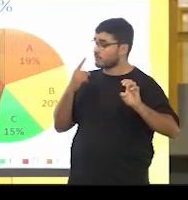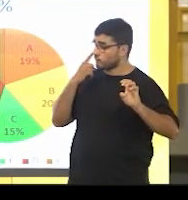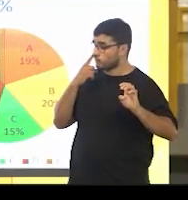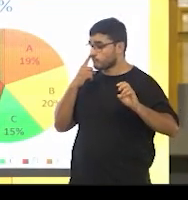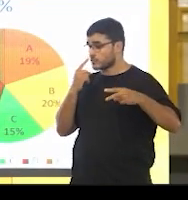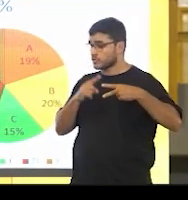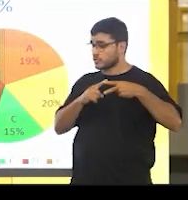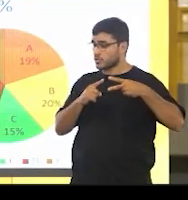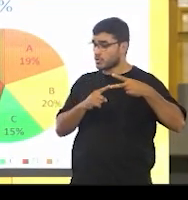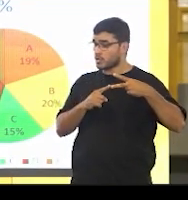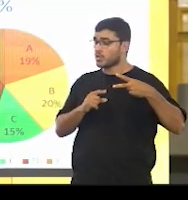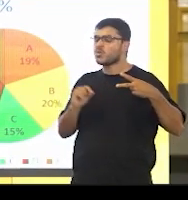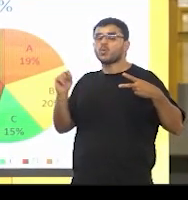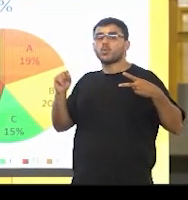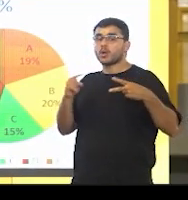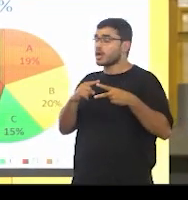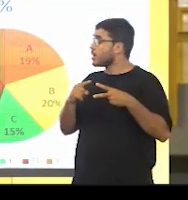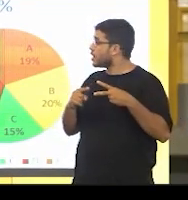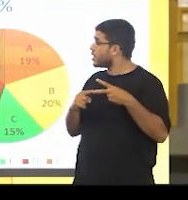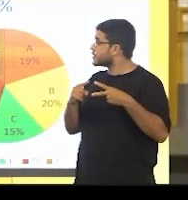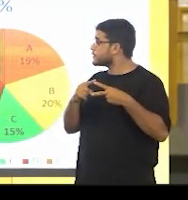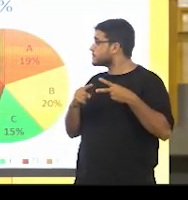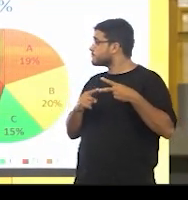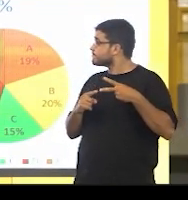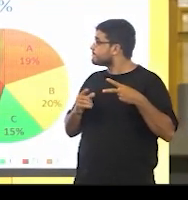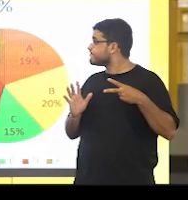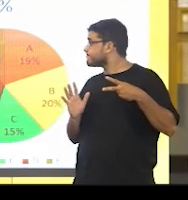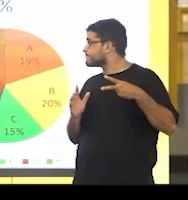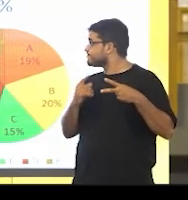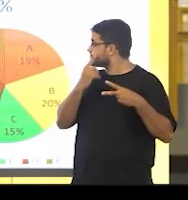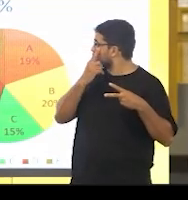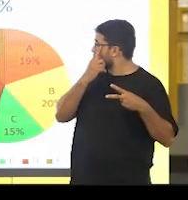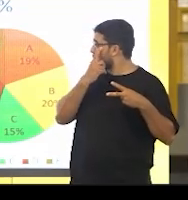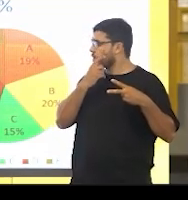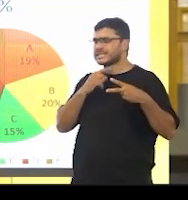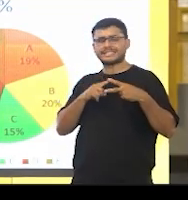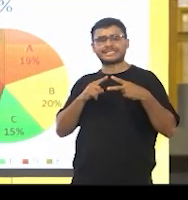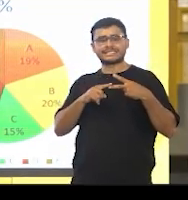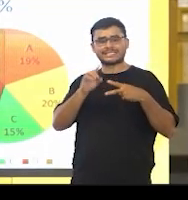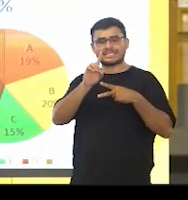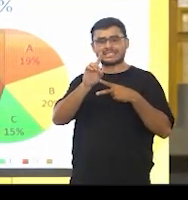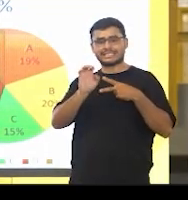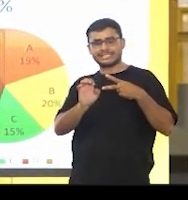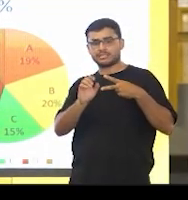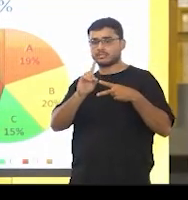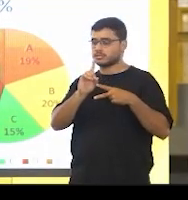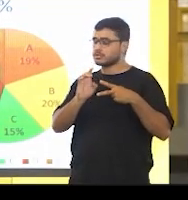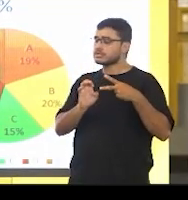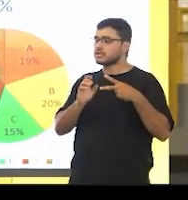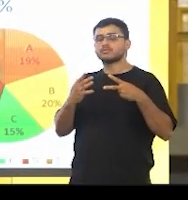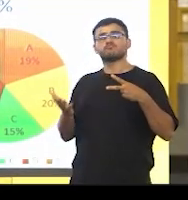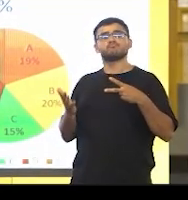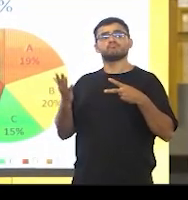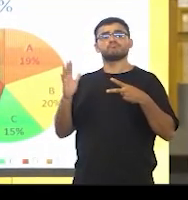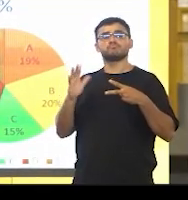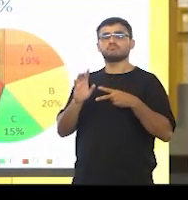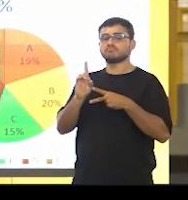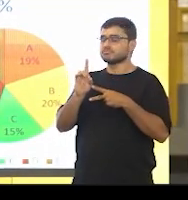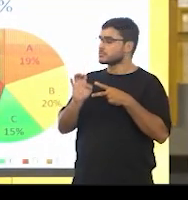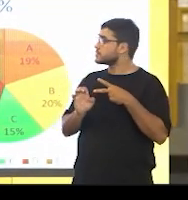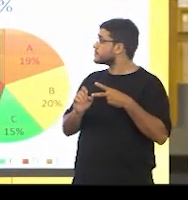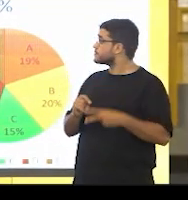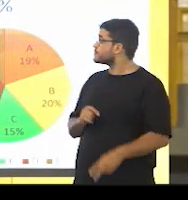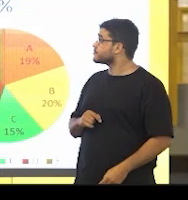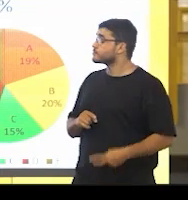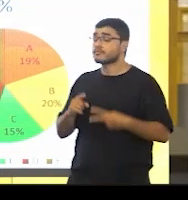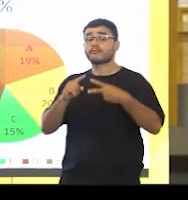Somente com base nas alternativas D e E. Aí eu vou olhar assim, ei Marden, exaltação do sofrimento. O que